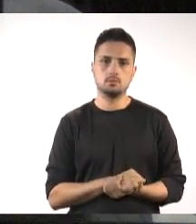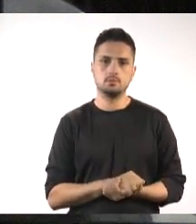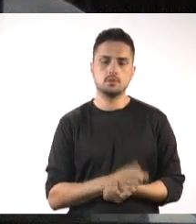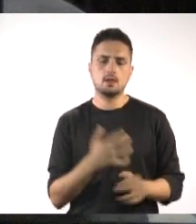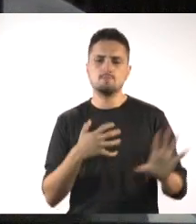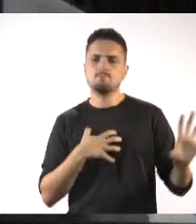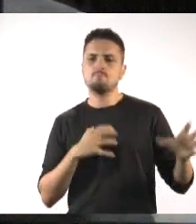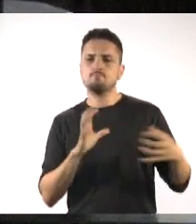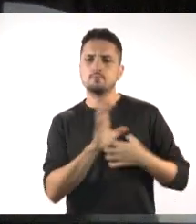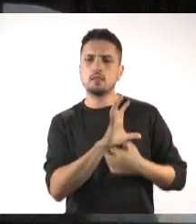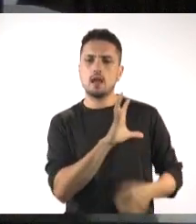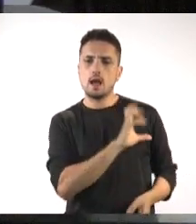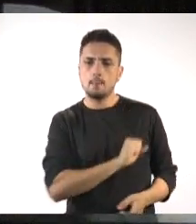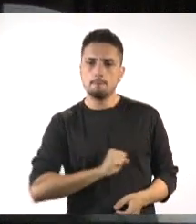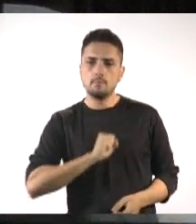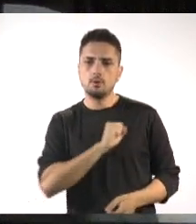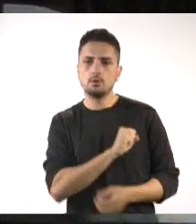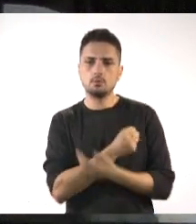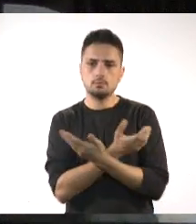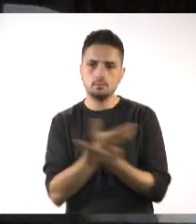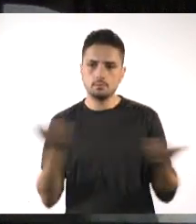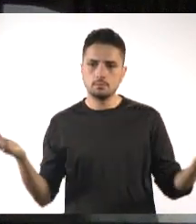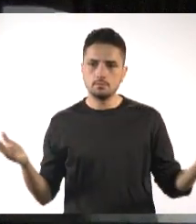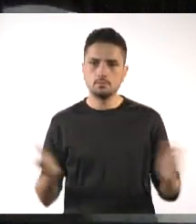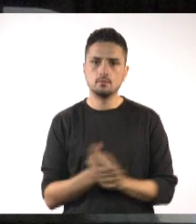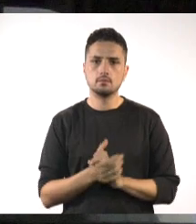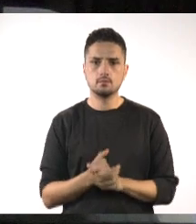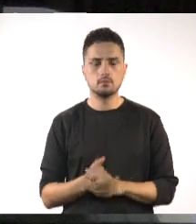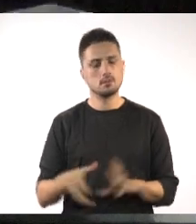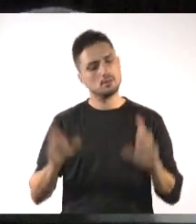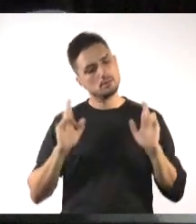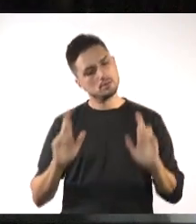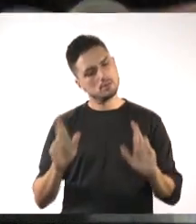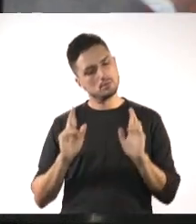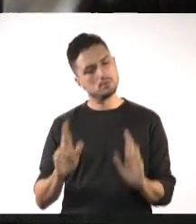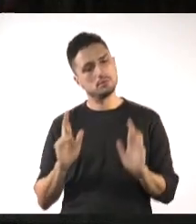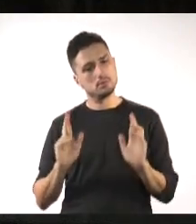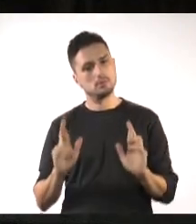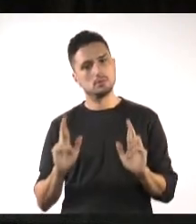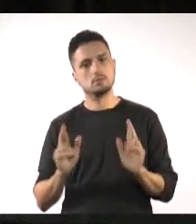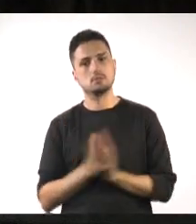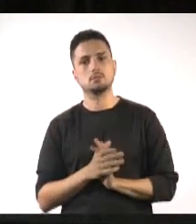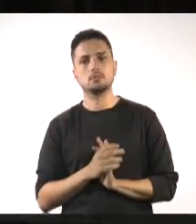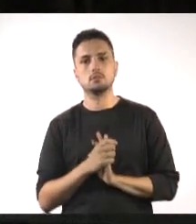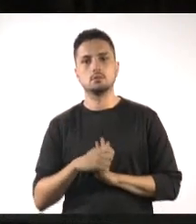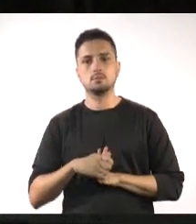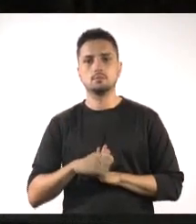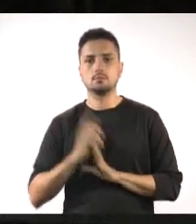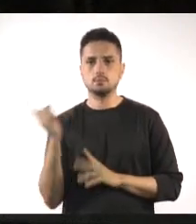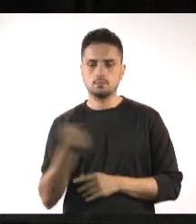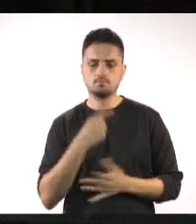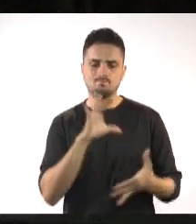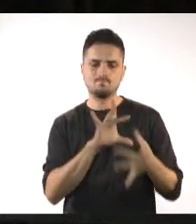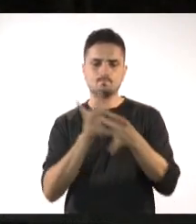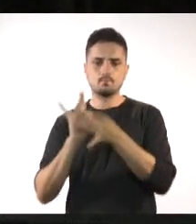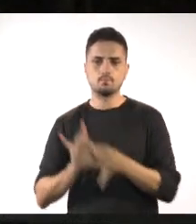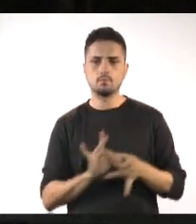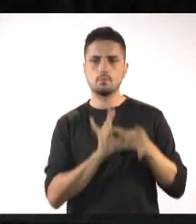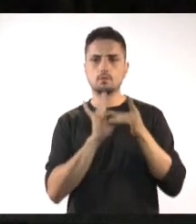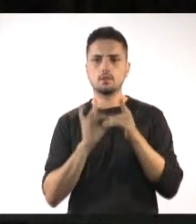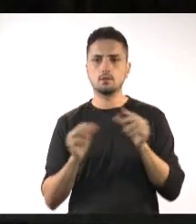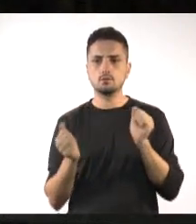compaixão, cuidou dela. E é isso que a gente espera, a expectativa nossa era de que juntos nós façamos